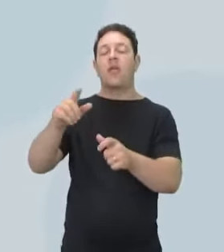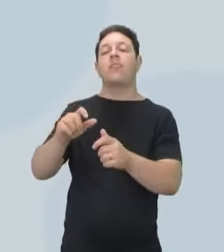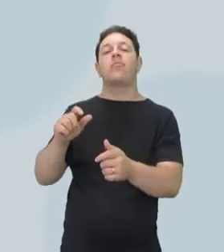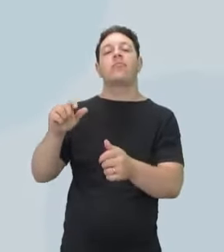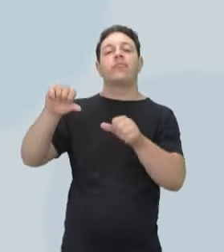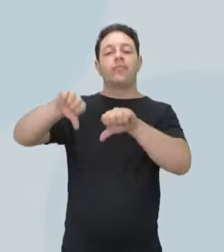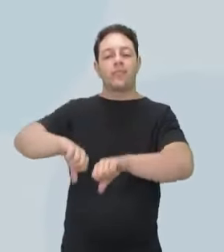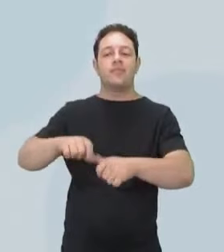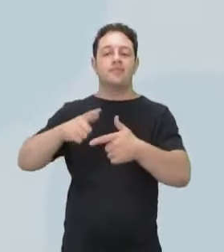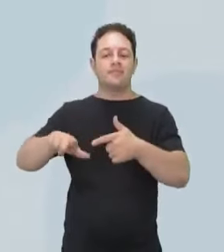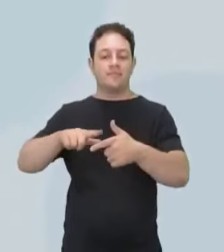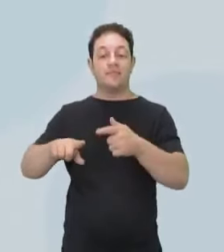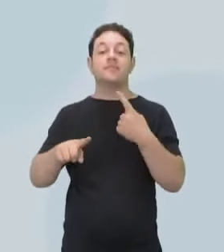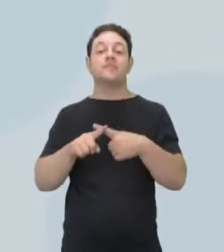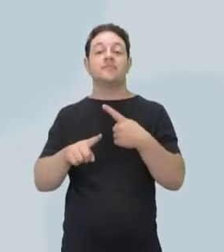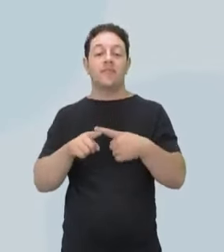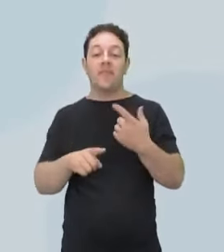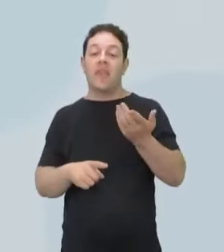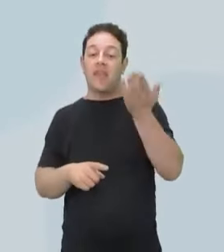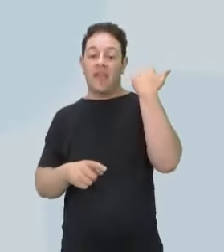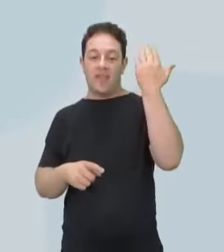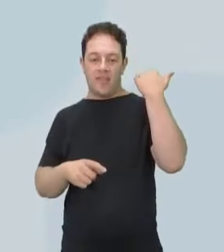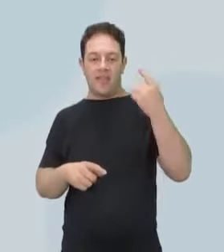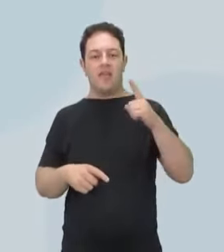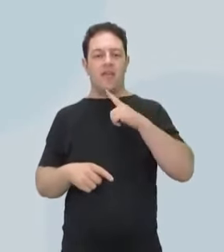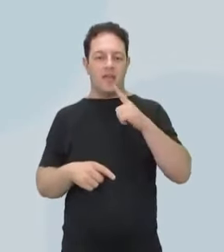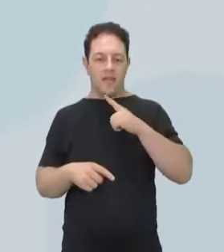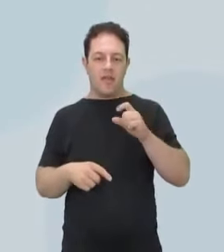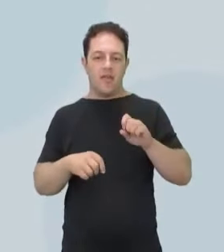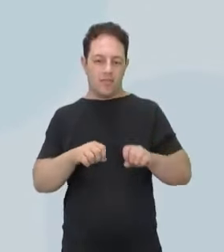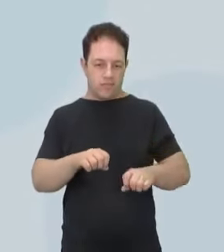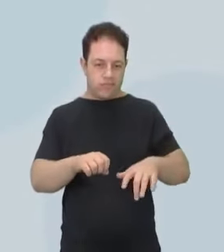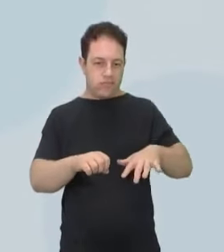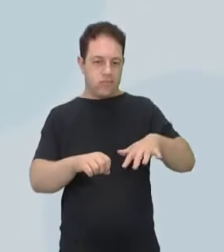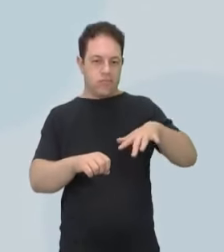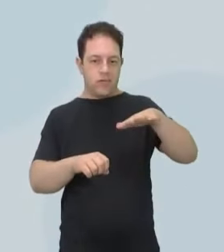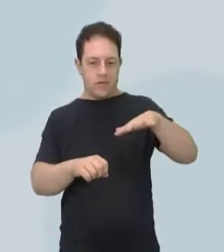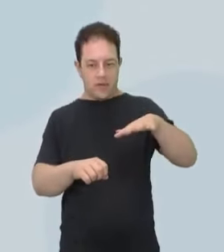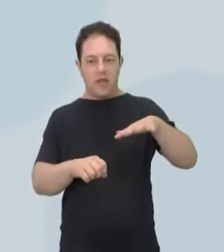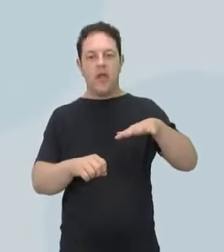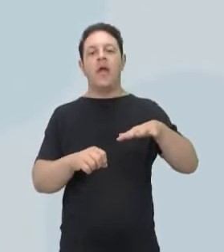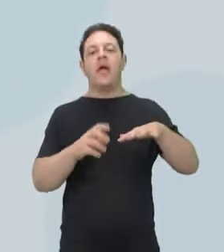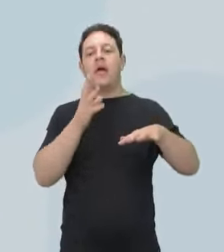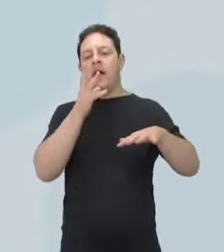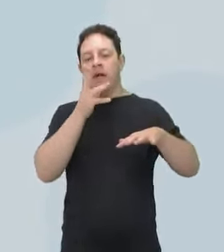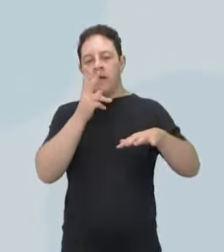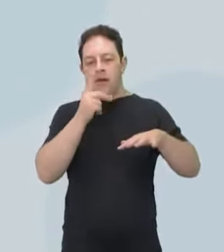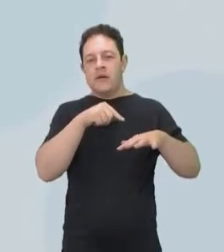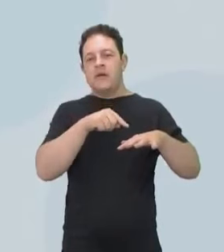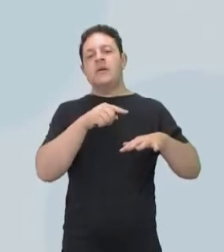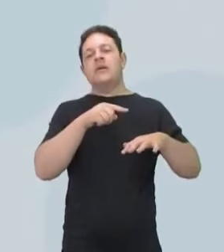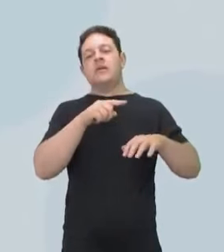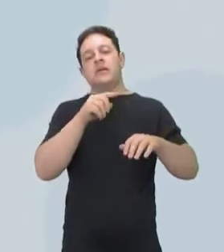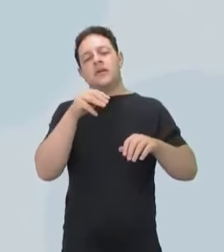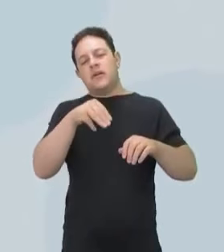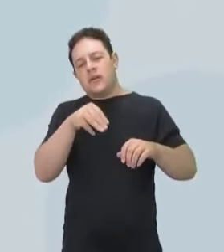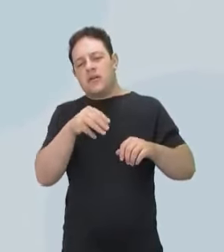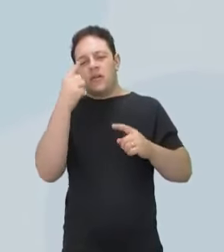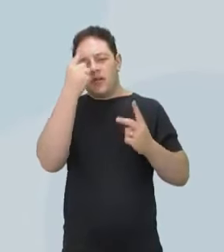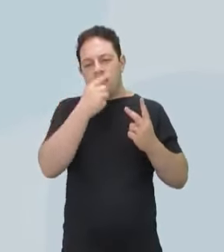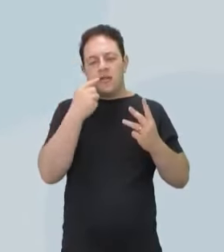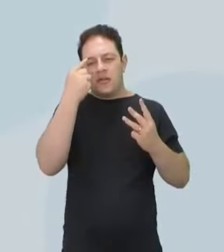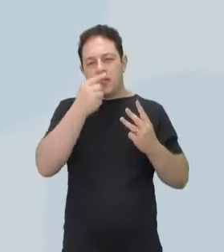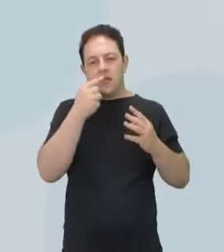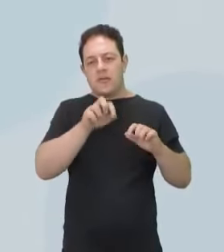porque toda essa água que antes ficava acumulada no meandro e demorava minutos ou horas